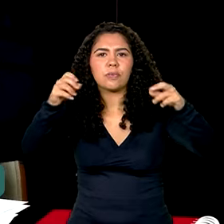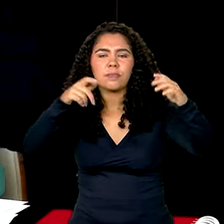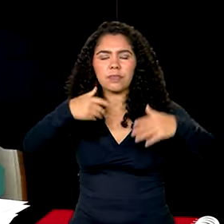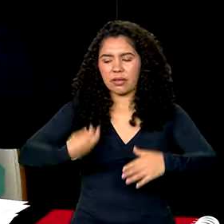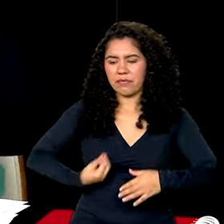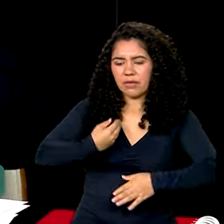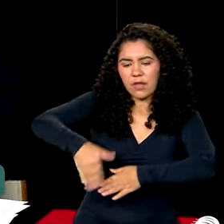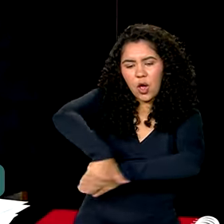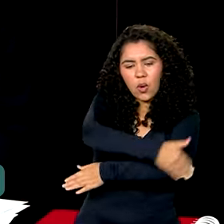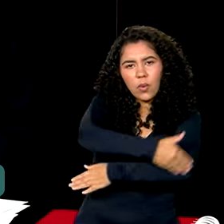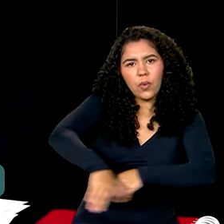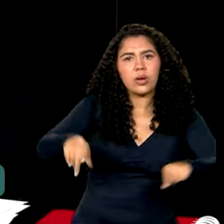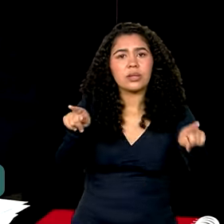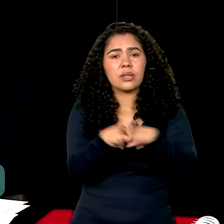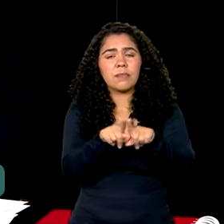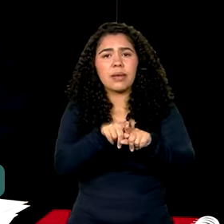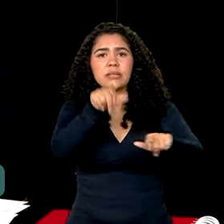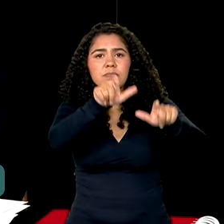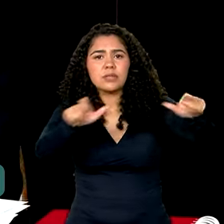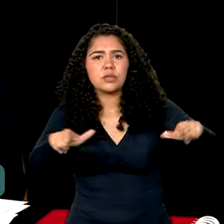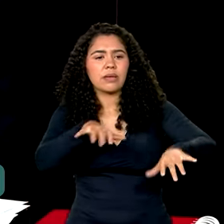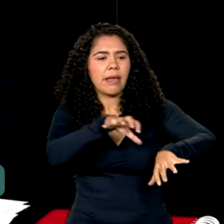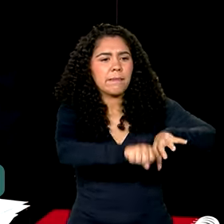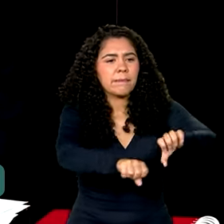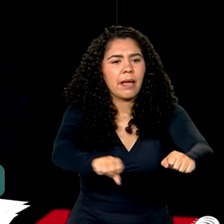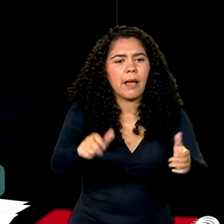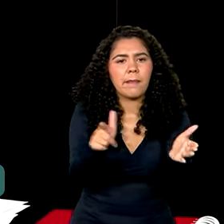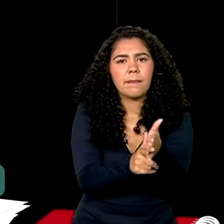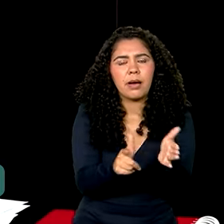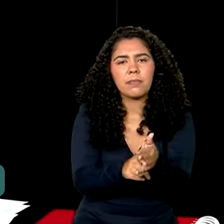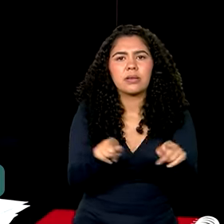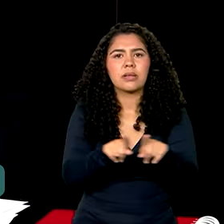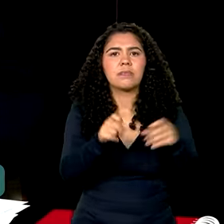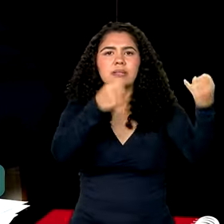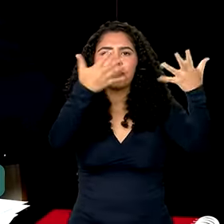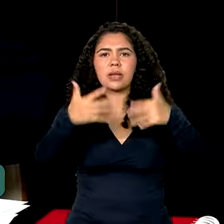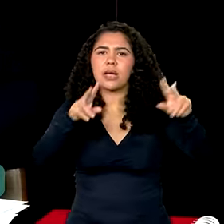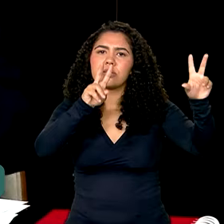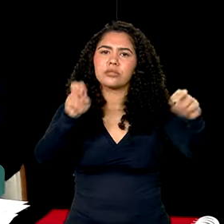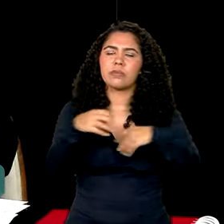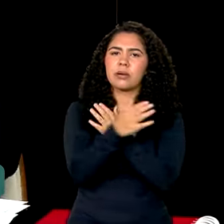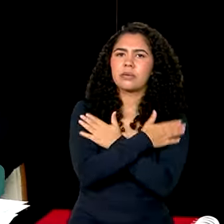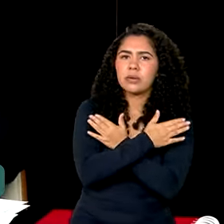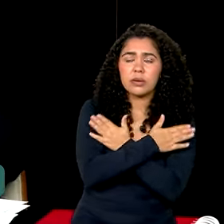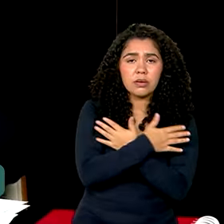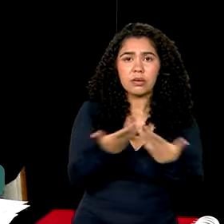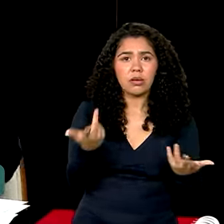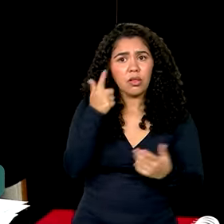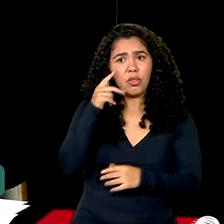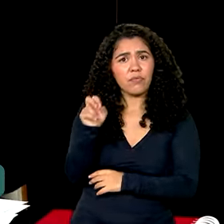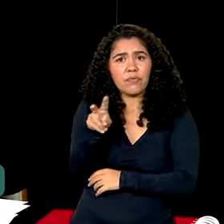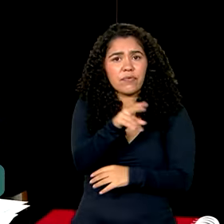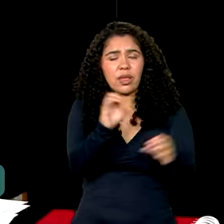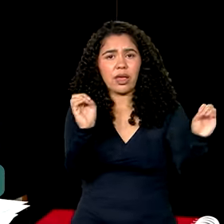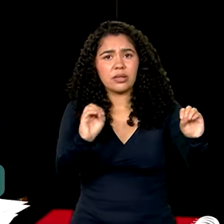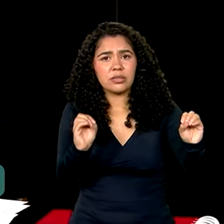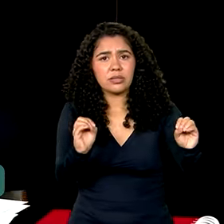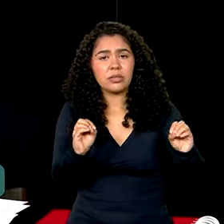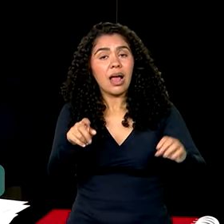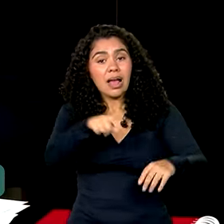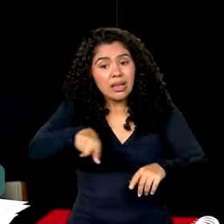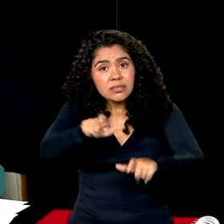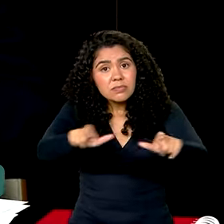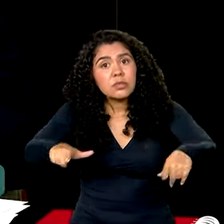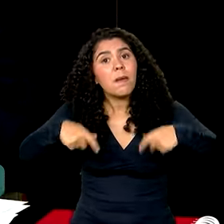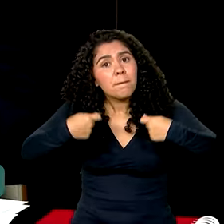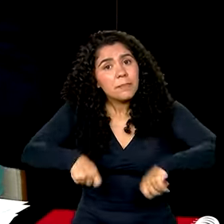vejo o mercado falar dos catadores de papel. Eu não vejo o mercado falar do desempregado. Eu não vejo o mercado falar das pessoas que necessitam do Estado.